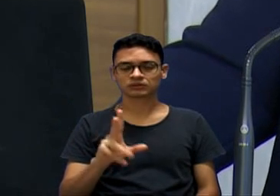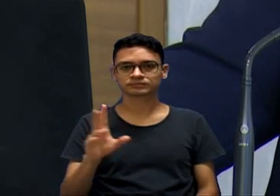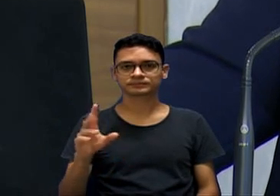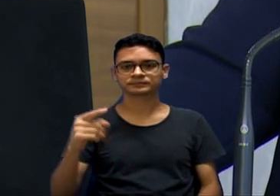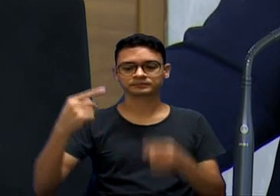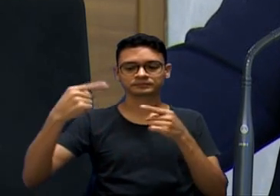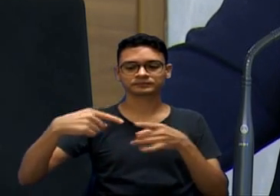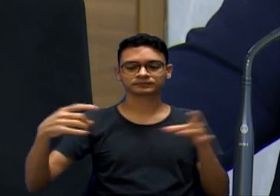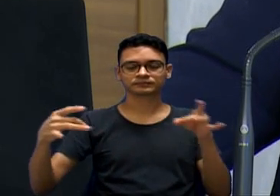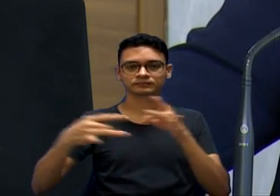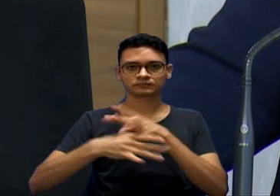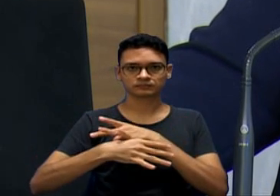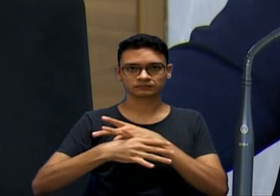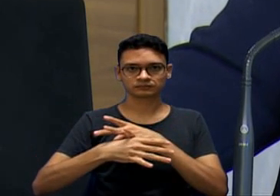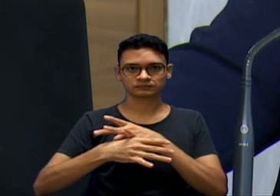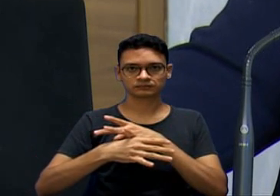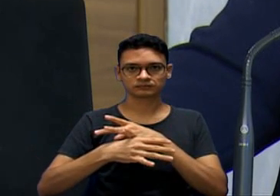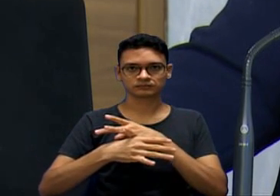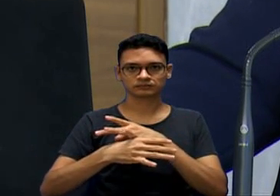encerrada a discussão?